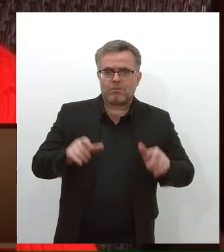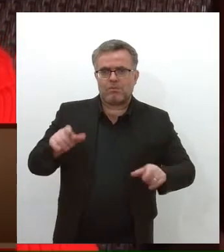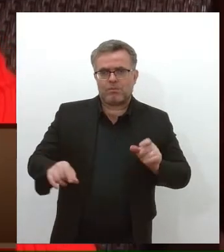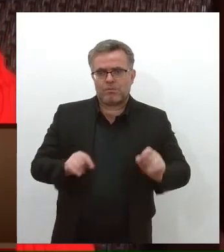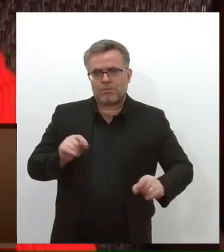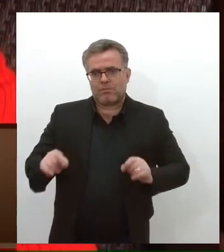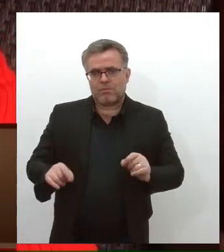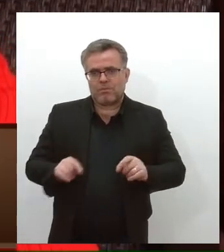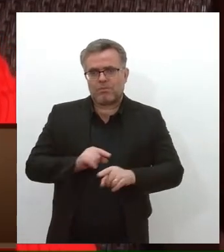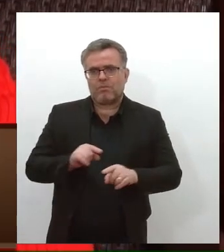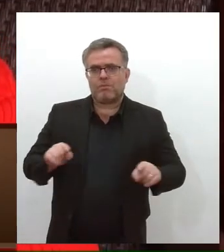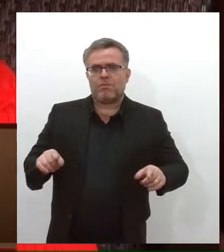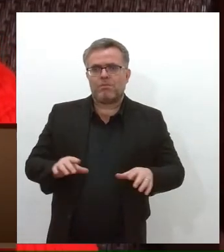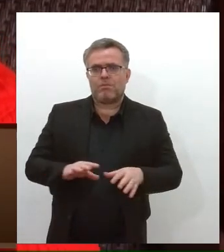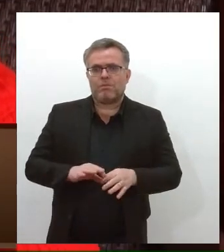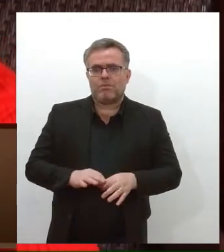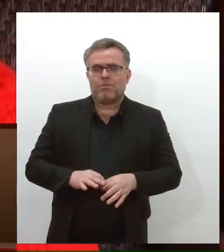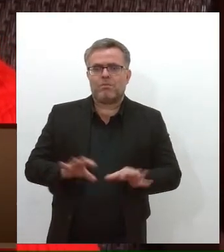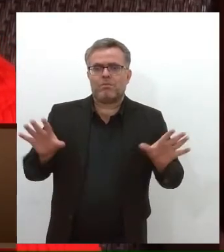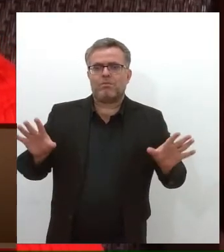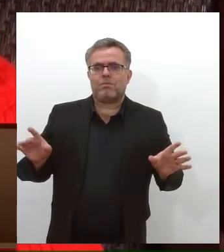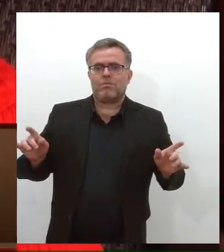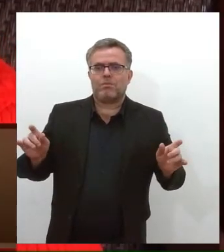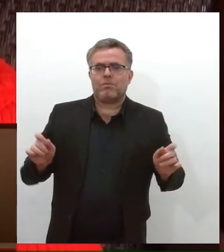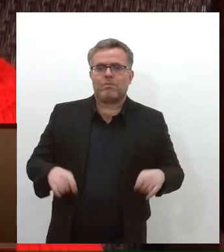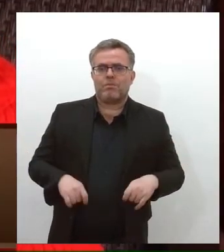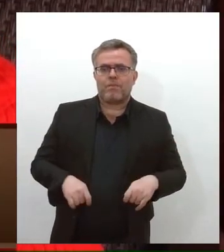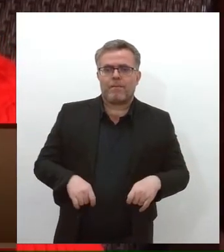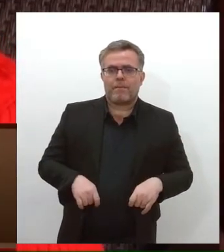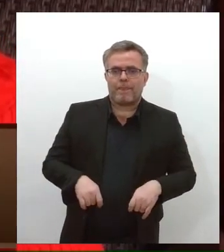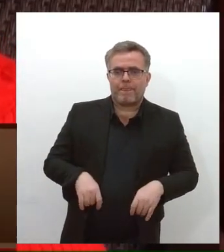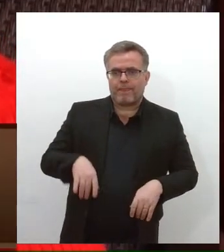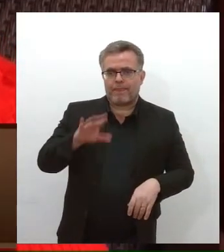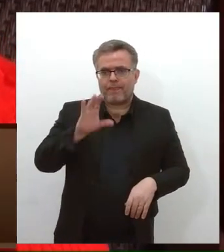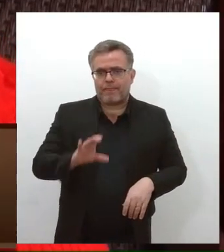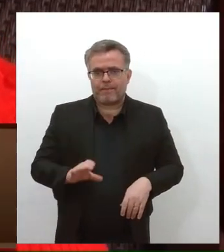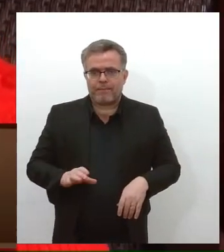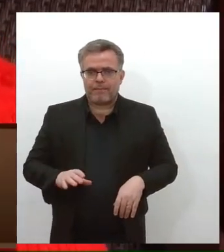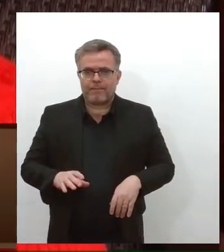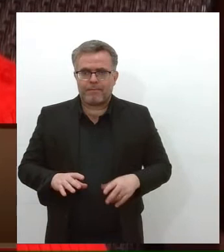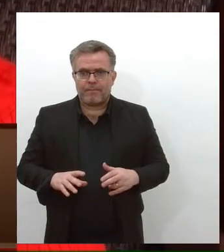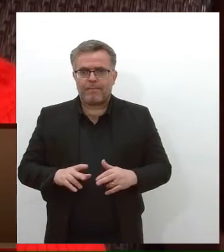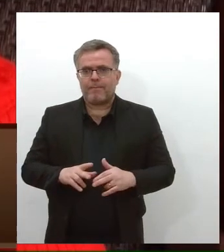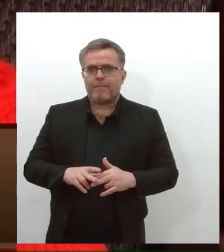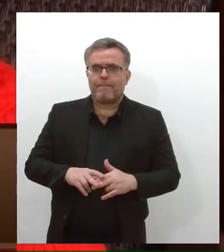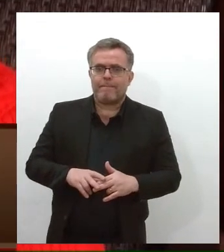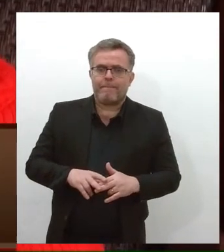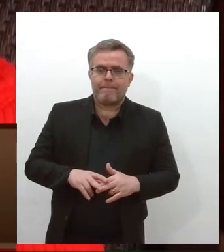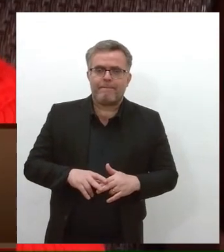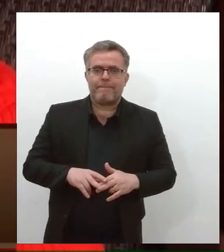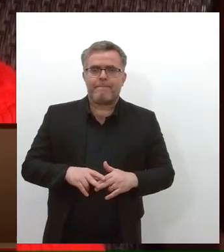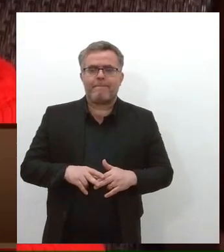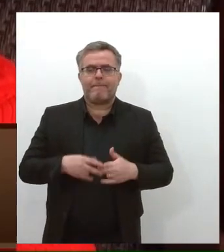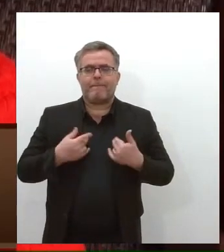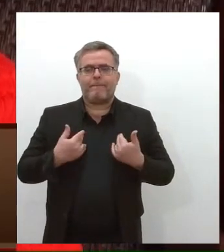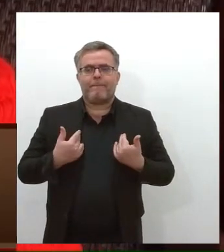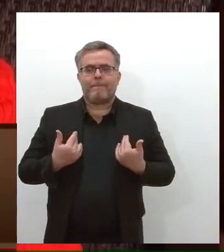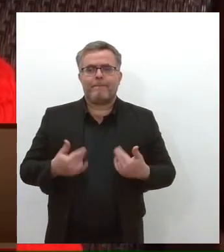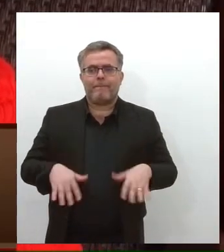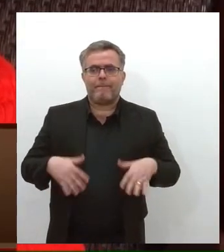nível baixo de cidadania. E eles não sabem que quem cala,